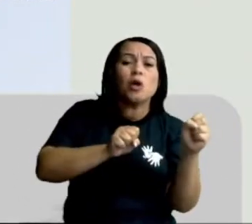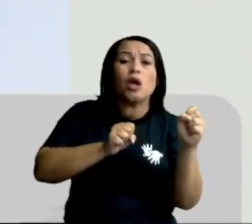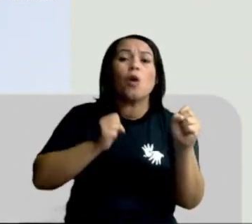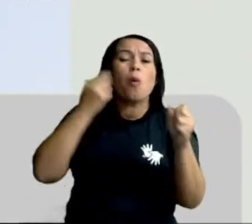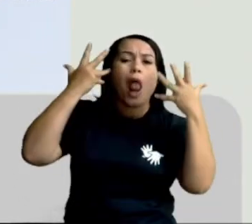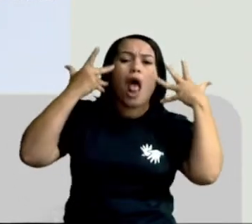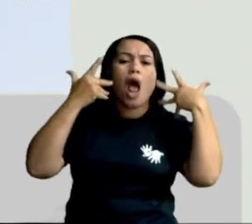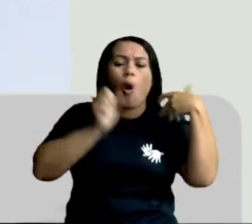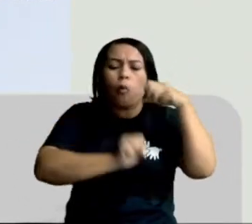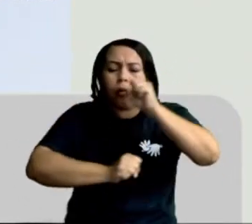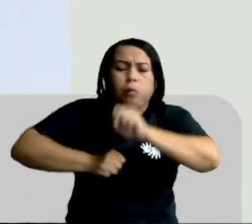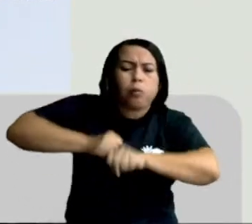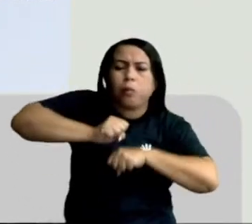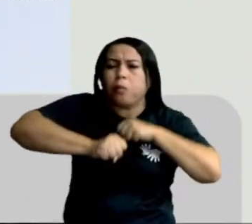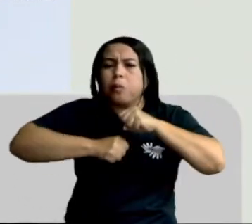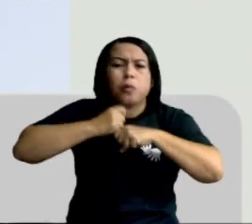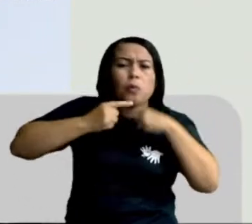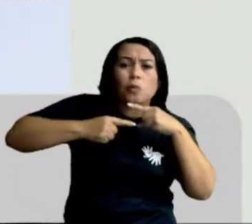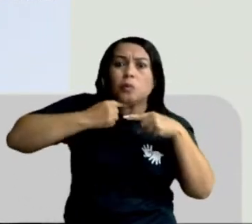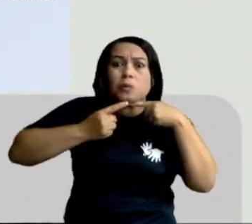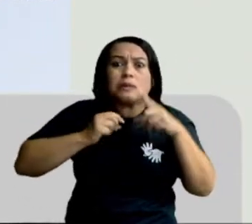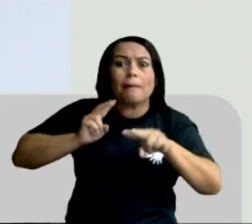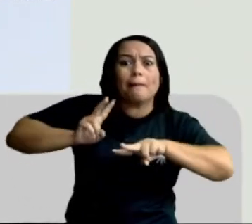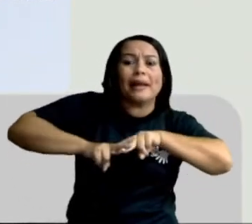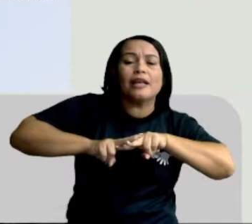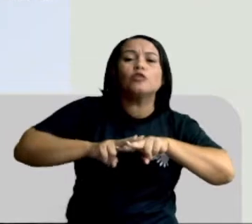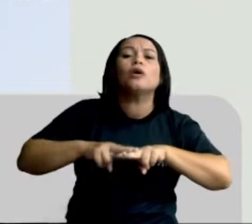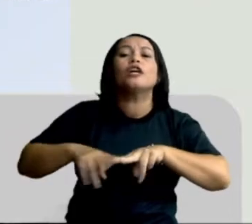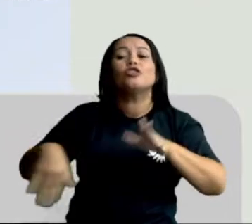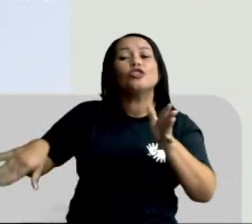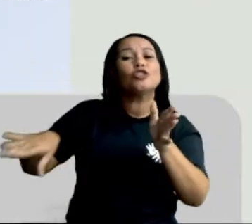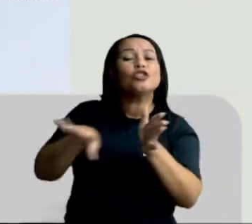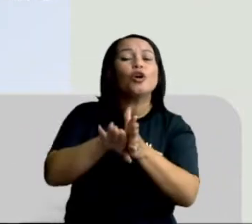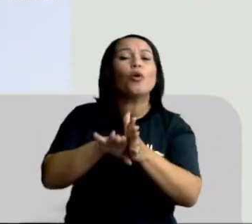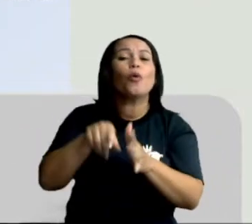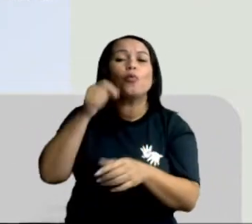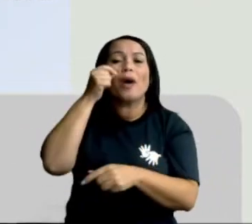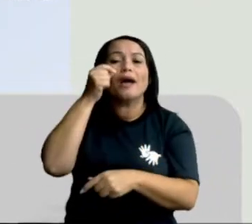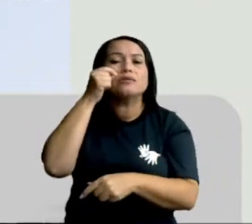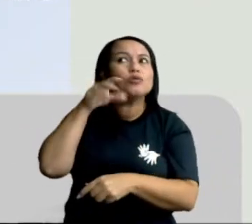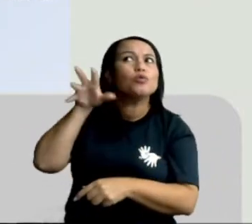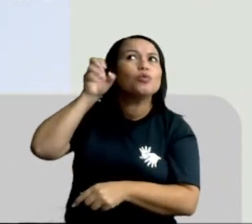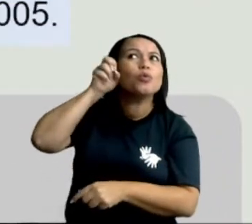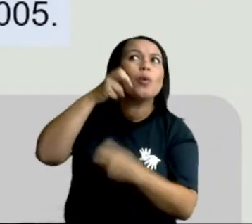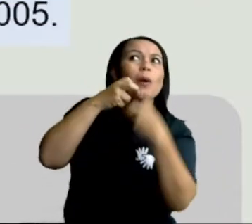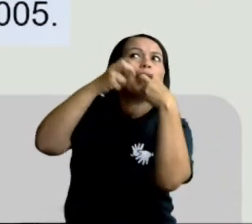debatia quando chegou o ratinho, que tinha ouvido seus rugidos.